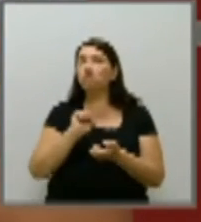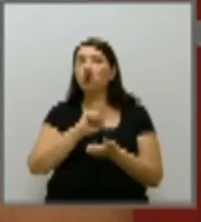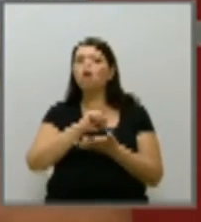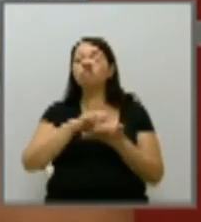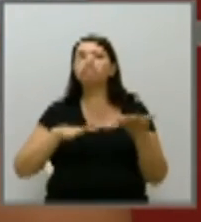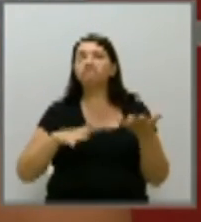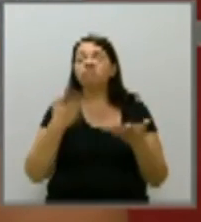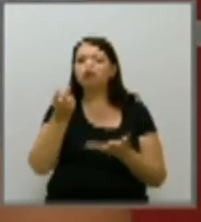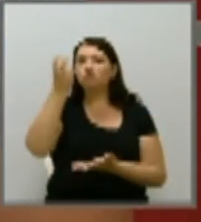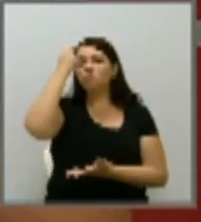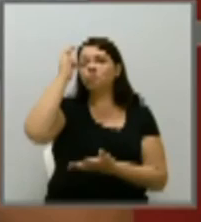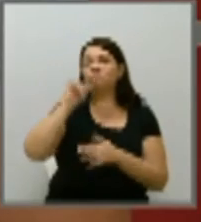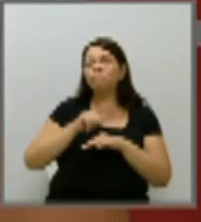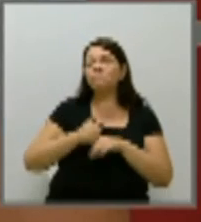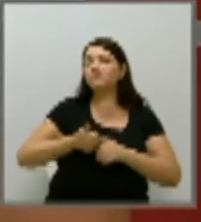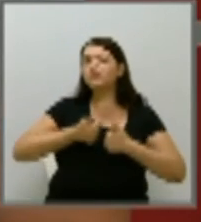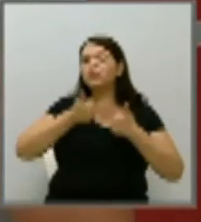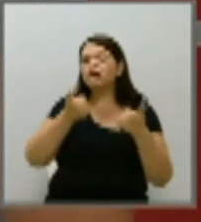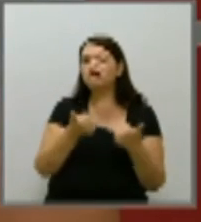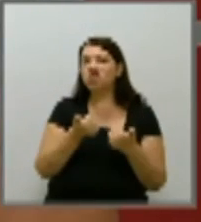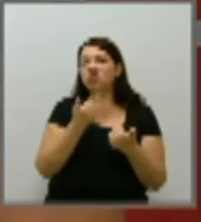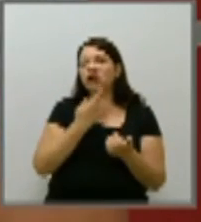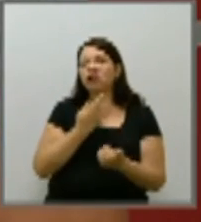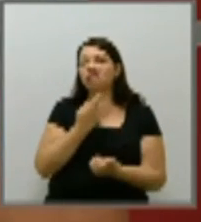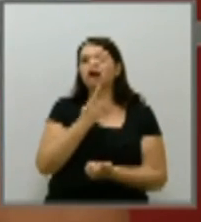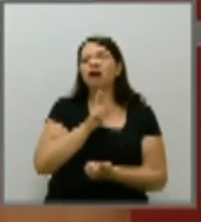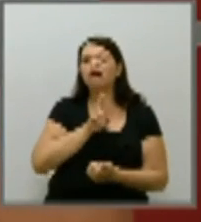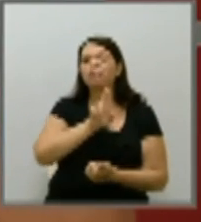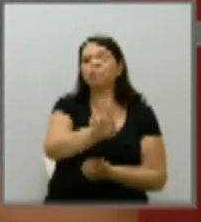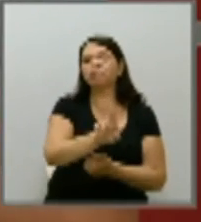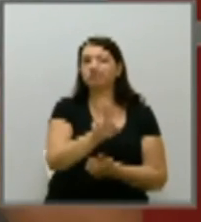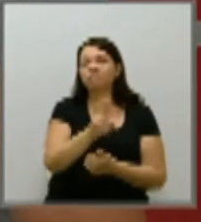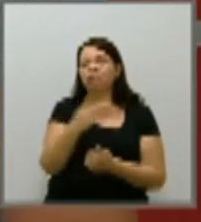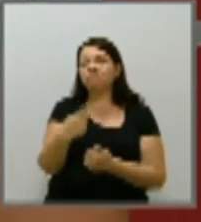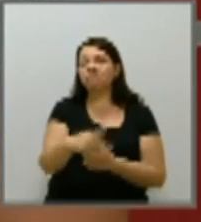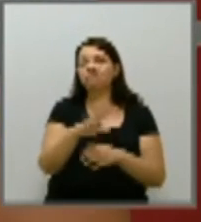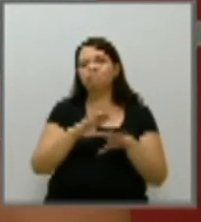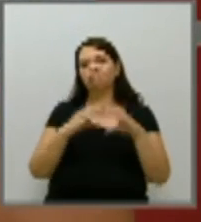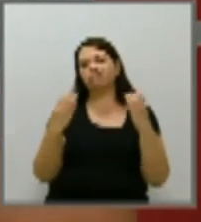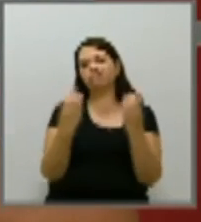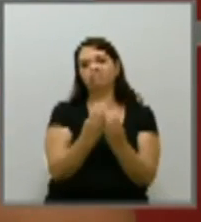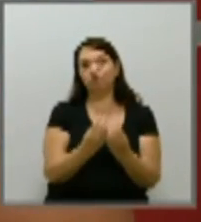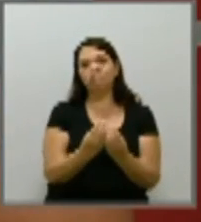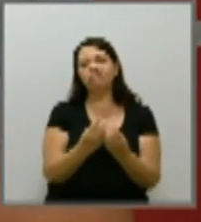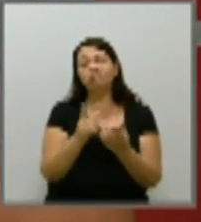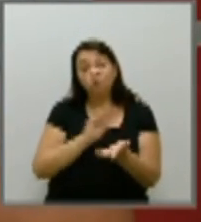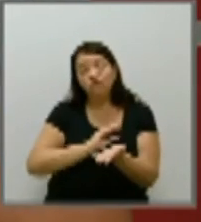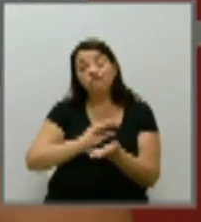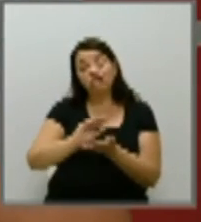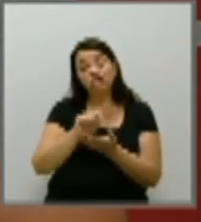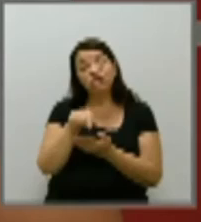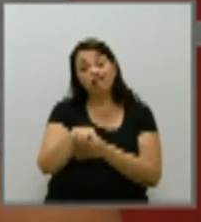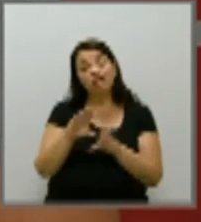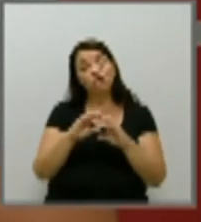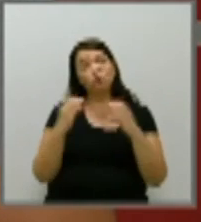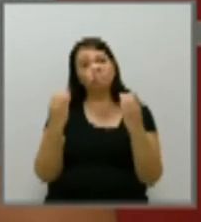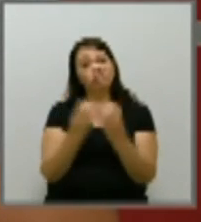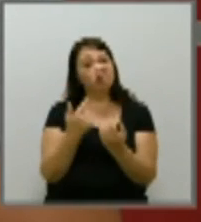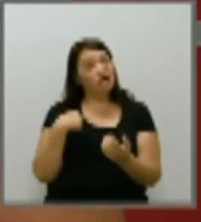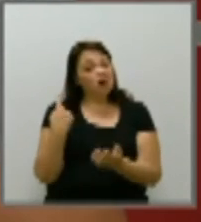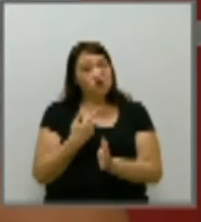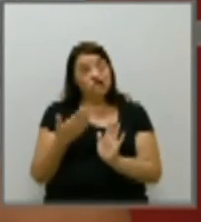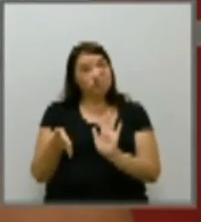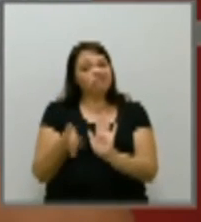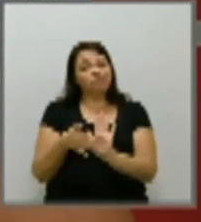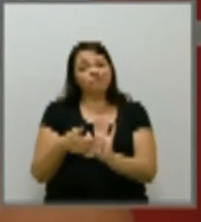cultural que melhor representa a sua comunidade. Então, investir nessas atividades é a nossa proposta a